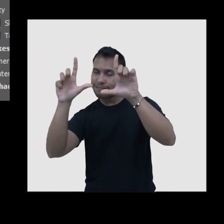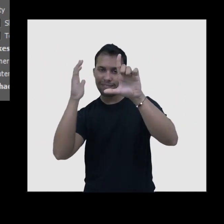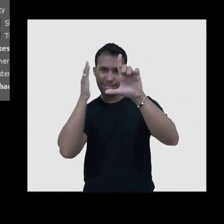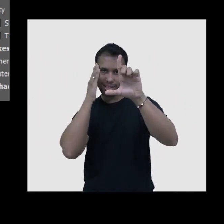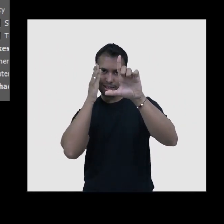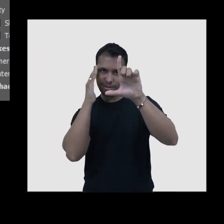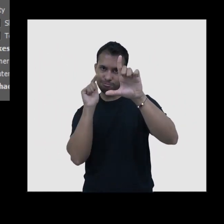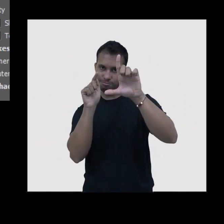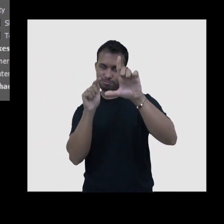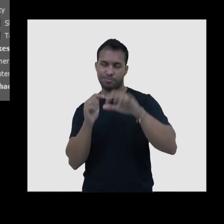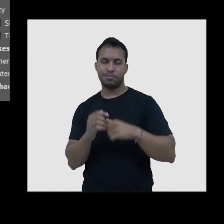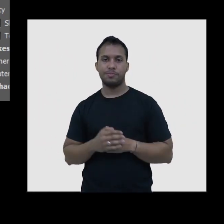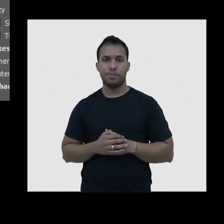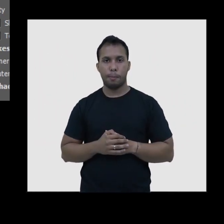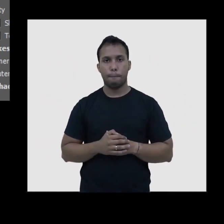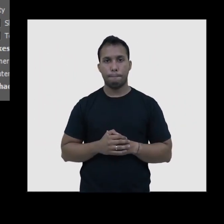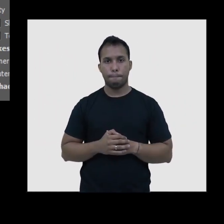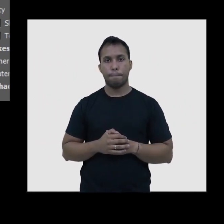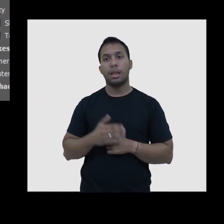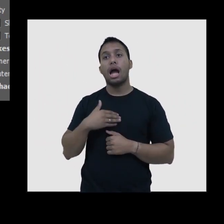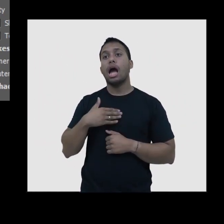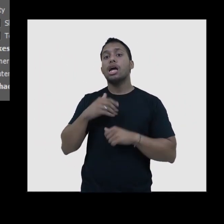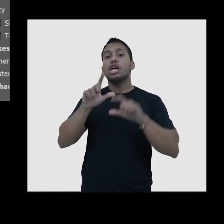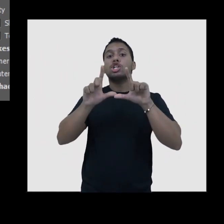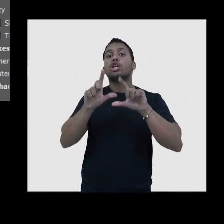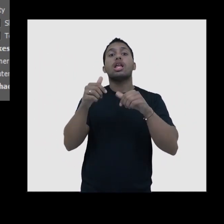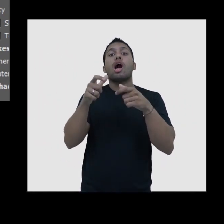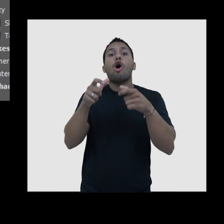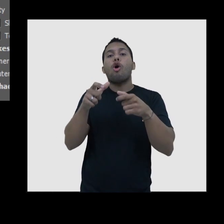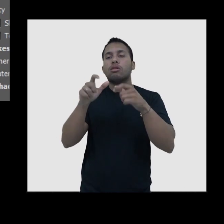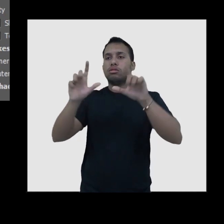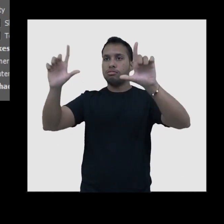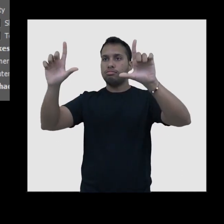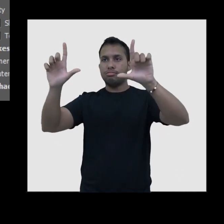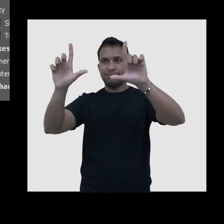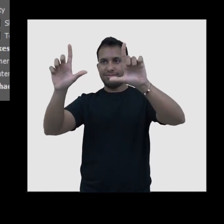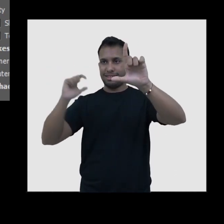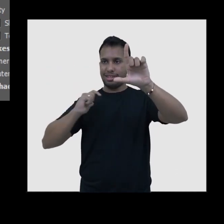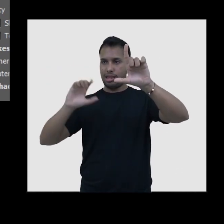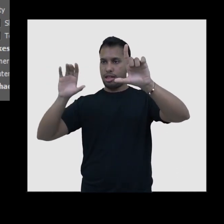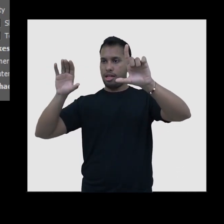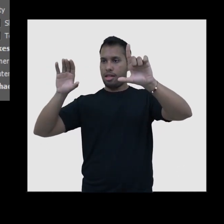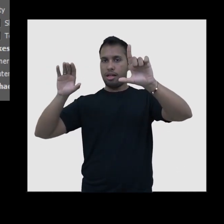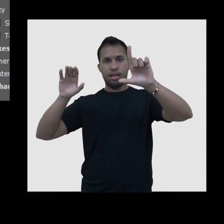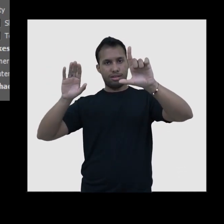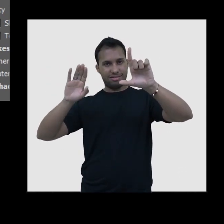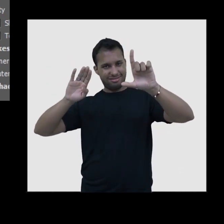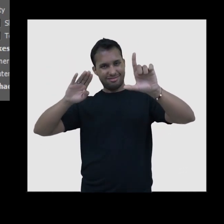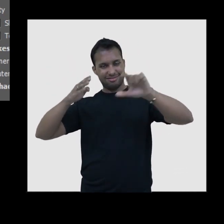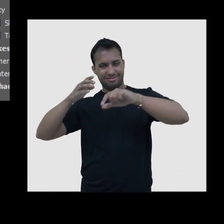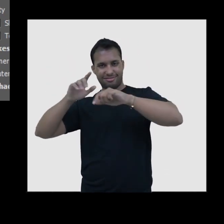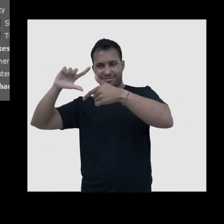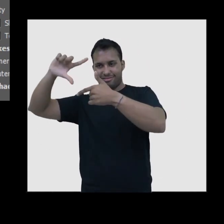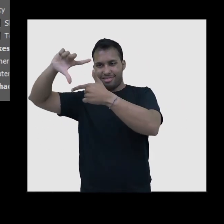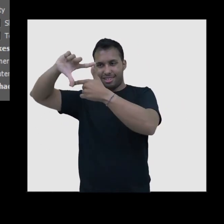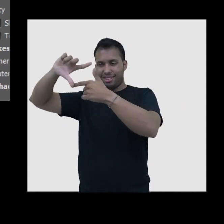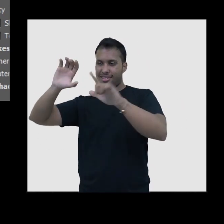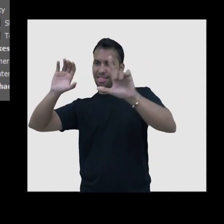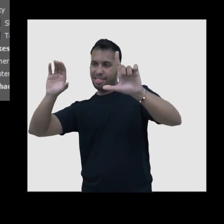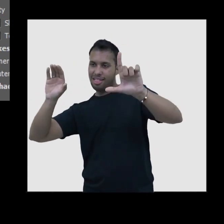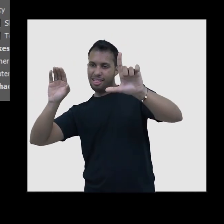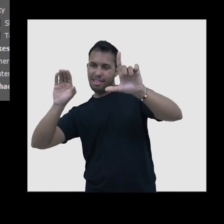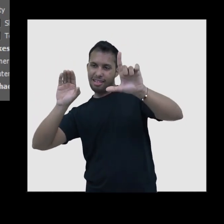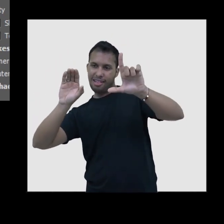Libras próximo a esse ponto, né? Eu passo um pouquinho ela para cá, para a direita, e passo ela um pouco para baixo,